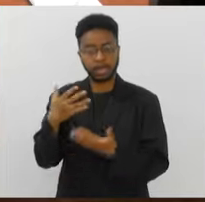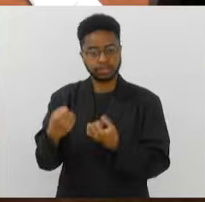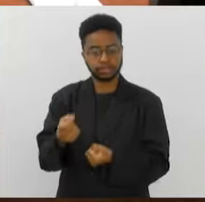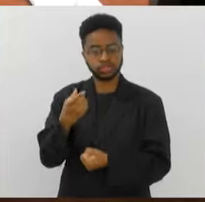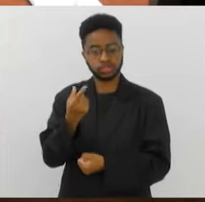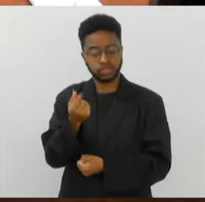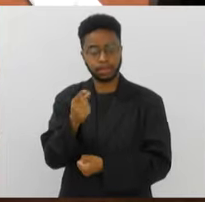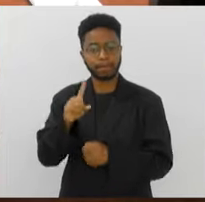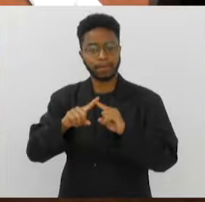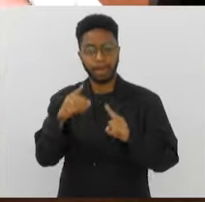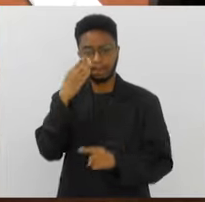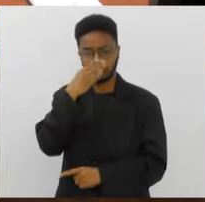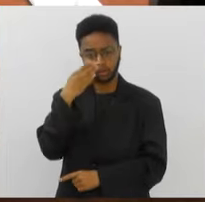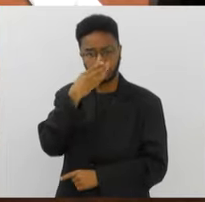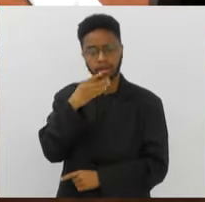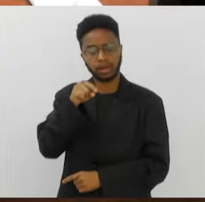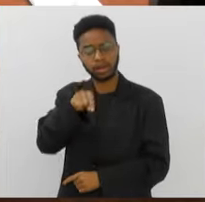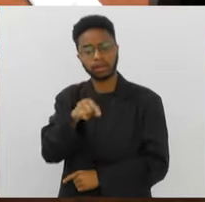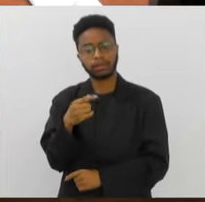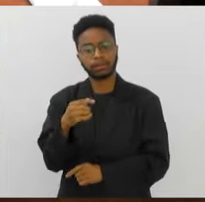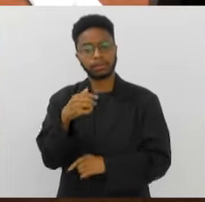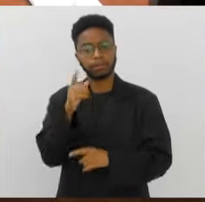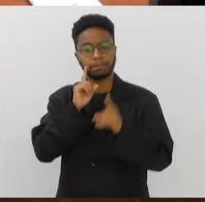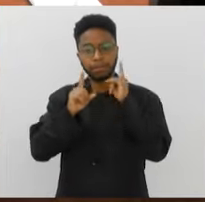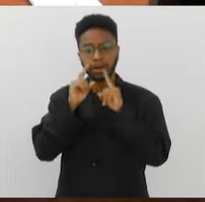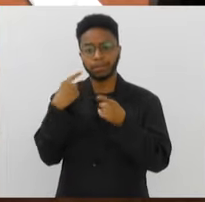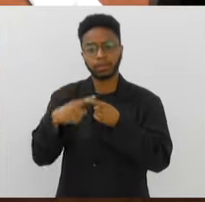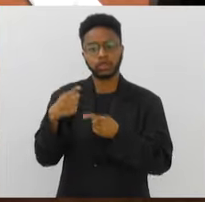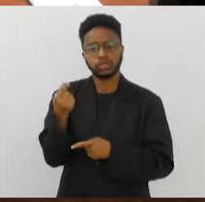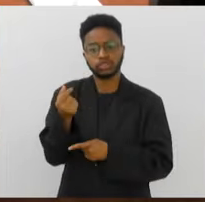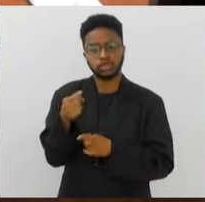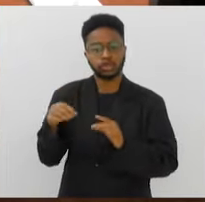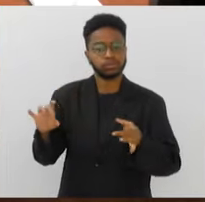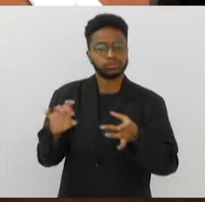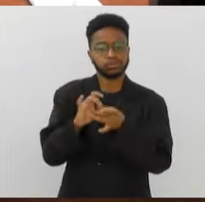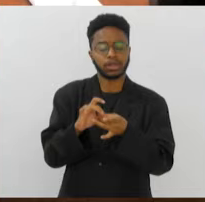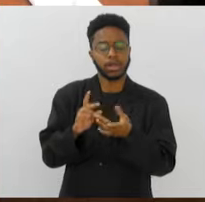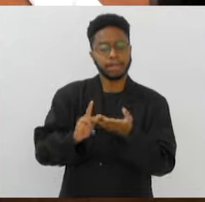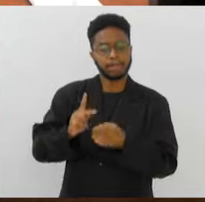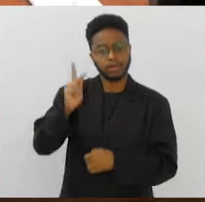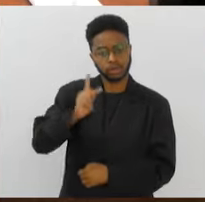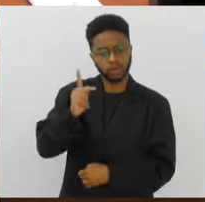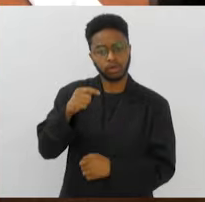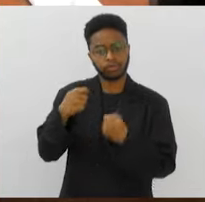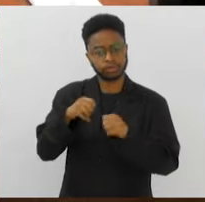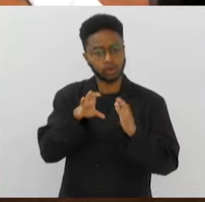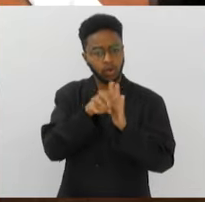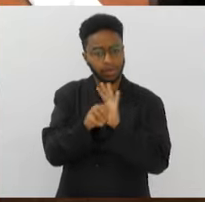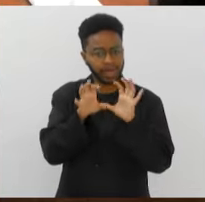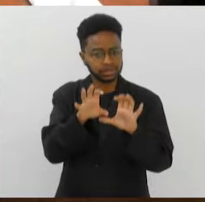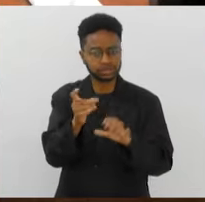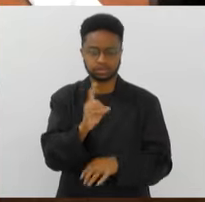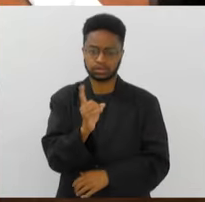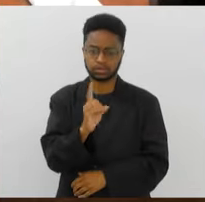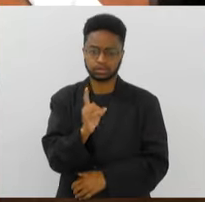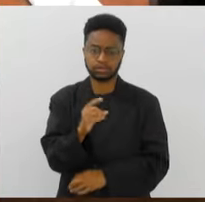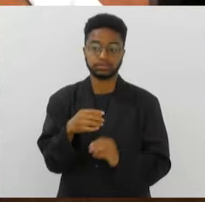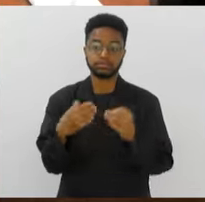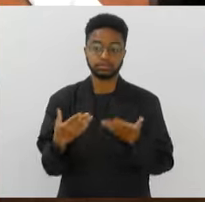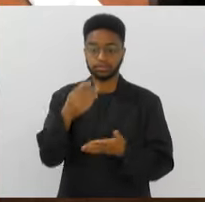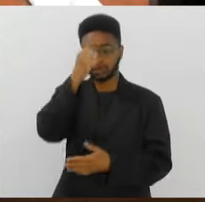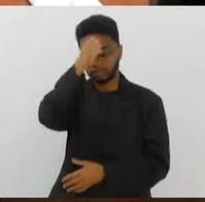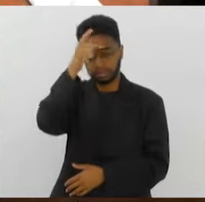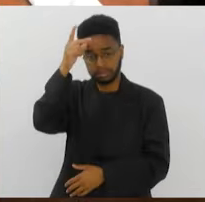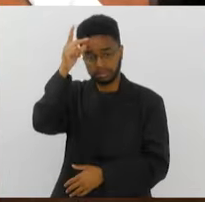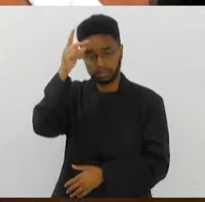público em Maricá, presidente. Não é porque o dinheiro está vindo, né, da fonte do petróleo que tem que ser roubado dessa forma. E aí o prefeito está